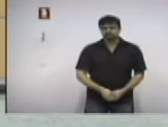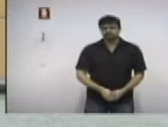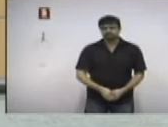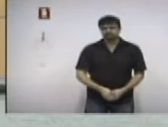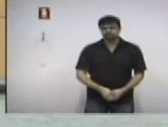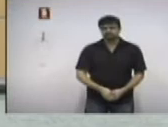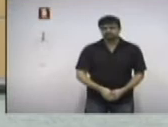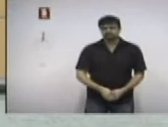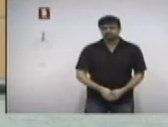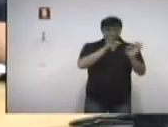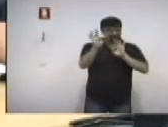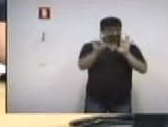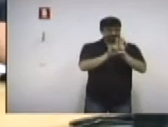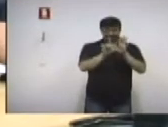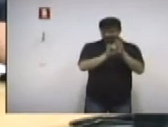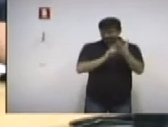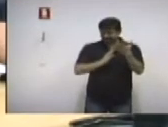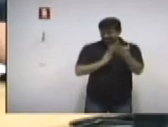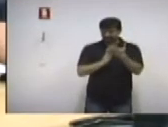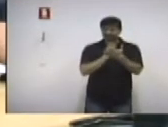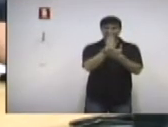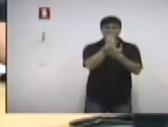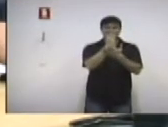projeto foi aprovado